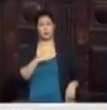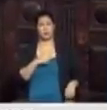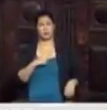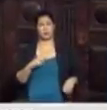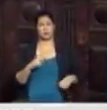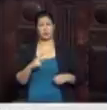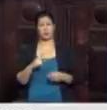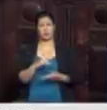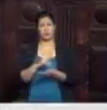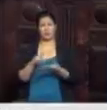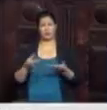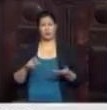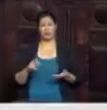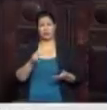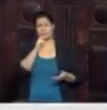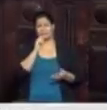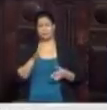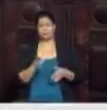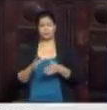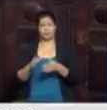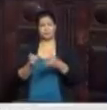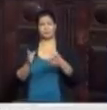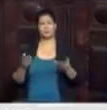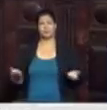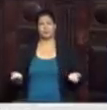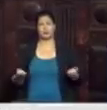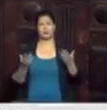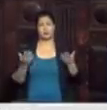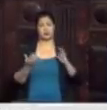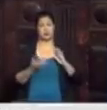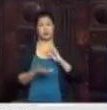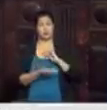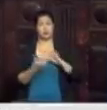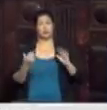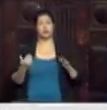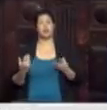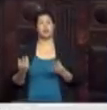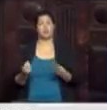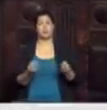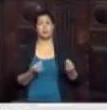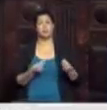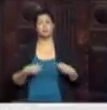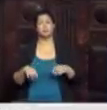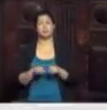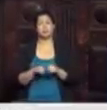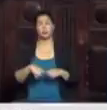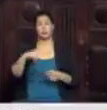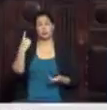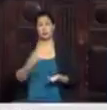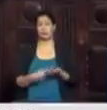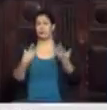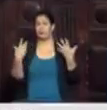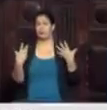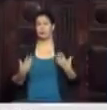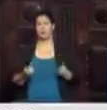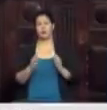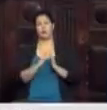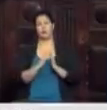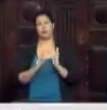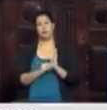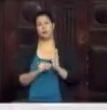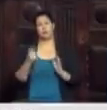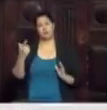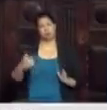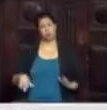Doce, crimes de lesa pátria, e ao mesmo tempo aprovou a emenda da